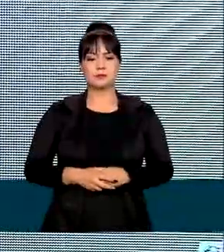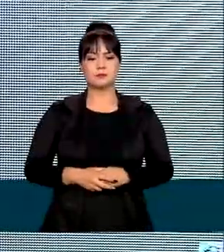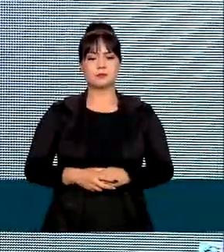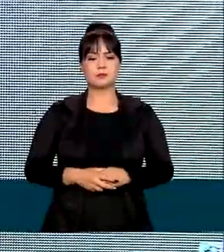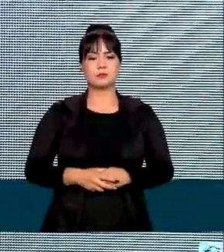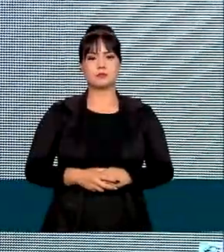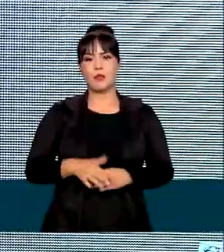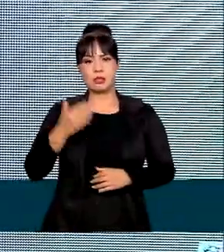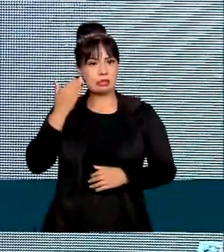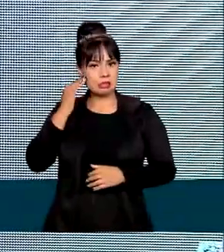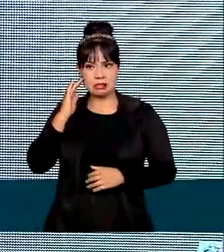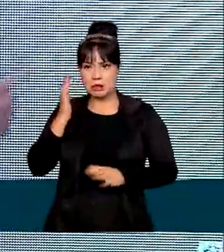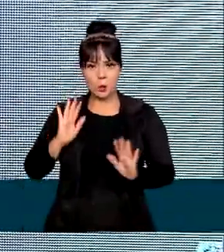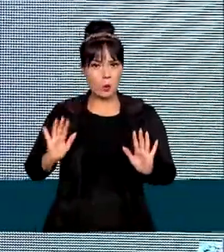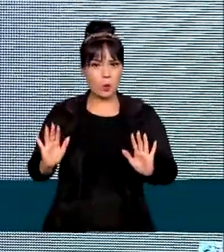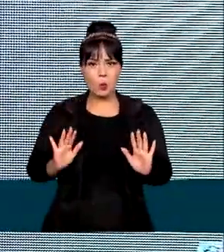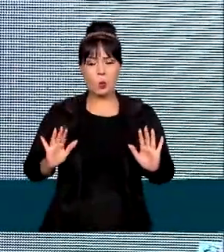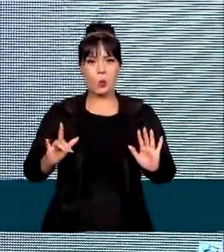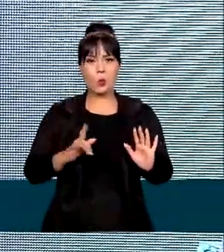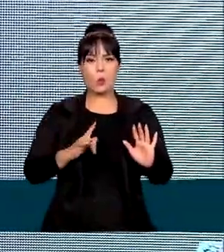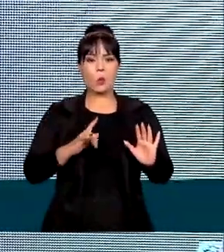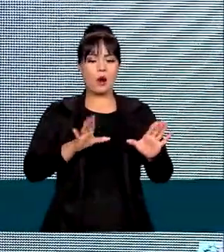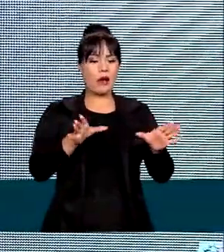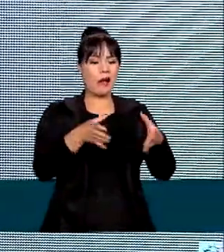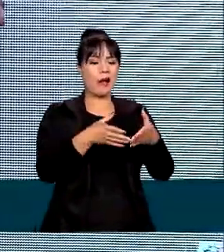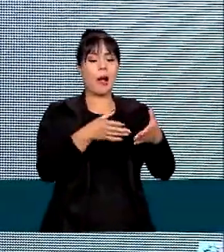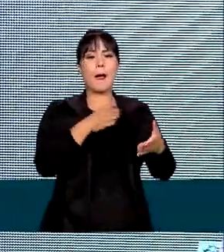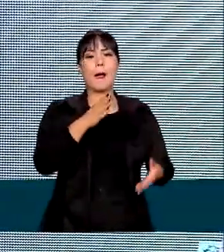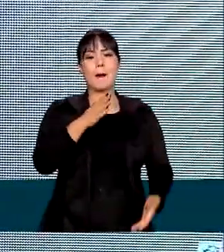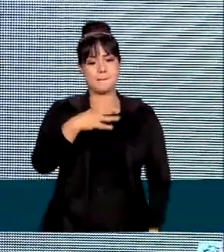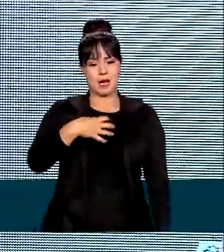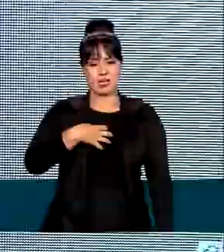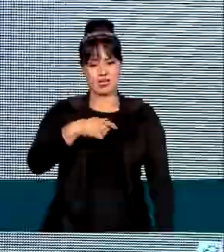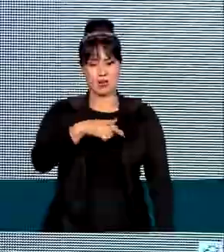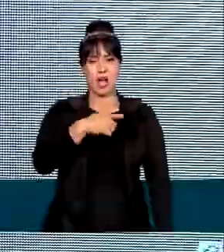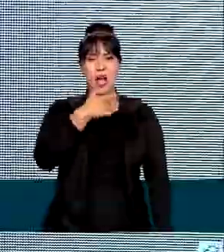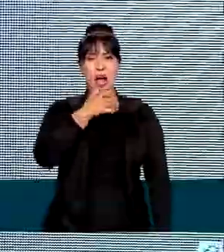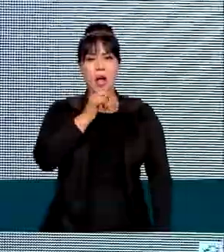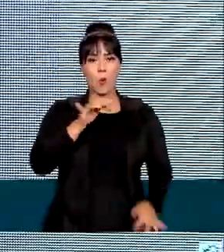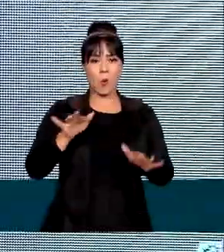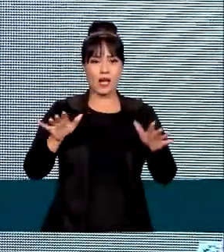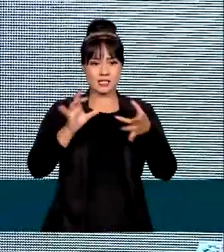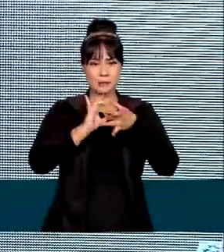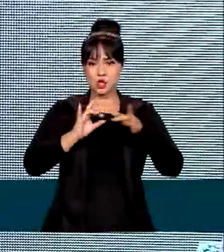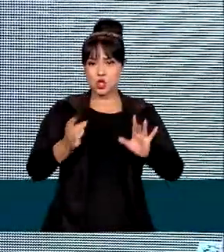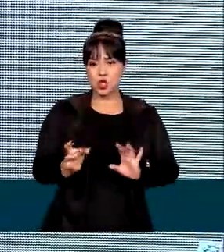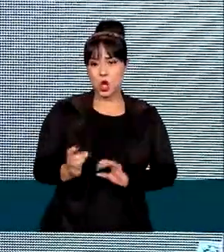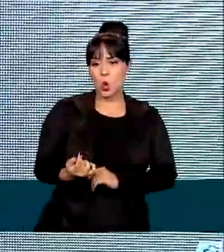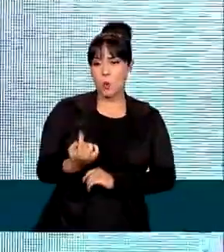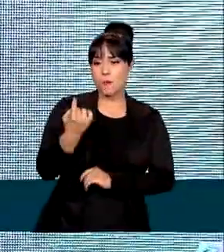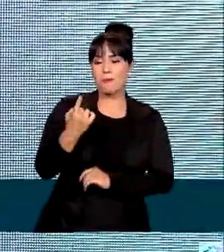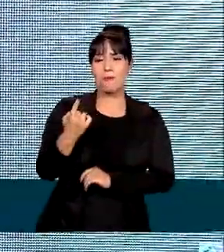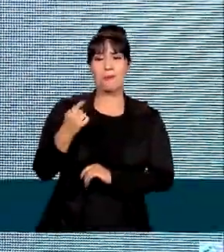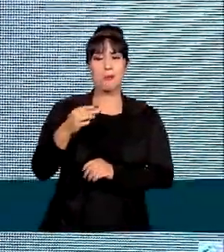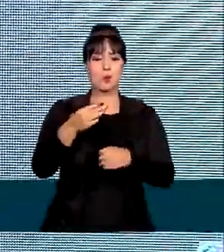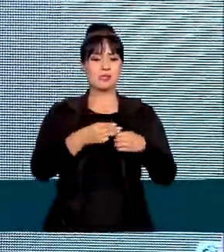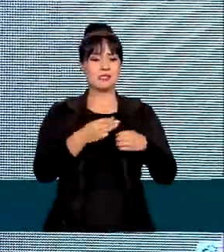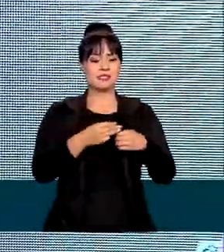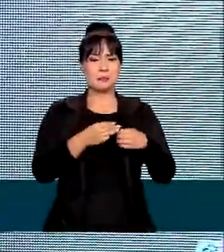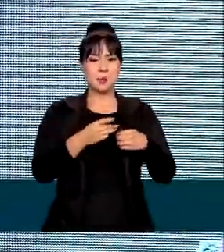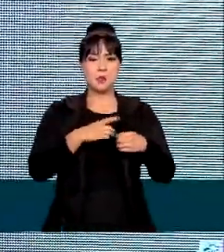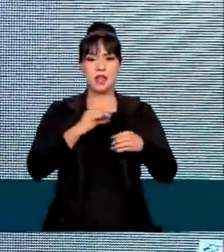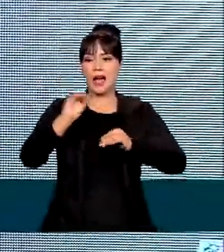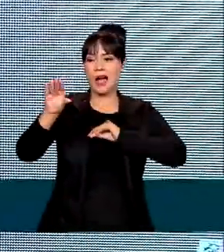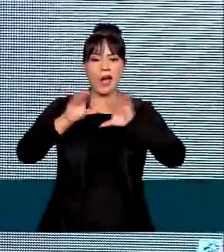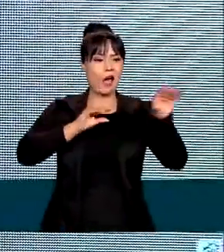não compreender que no semiá do baiano a água está disponível em apenas um município para abastecer 10